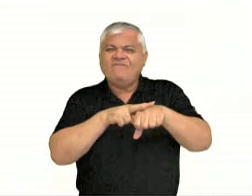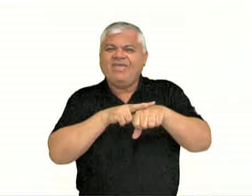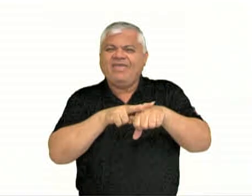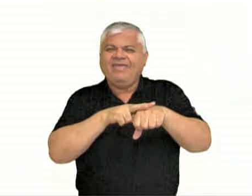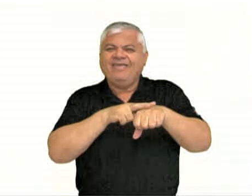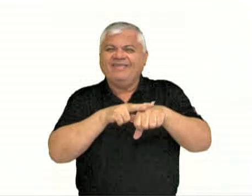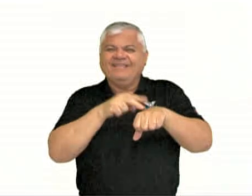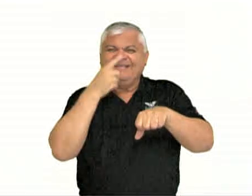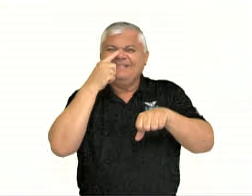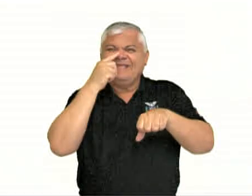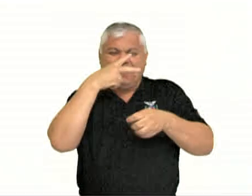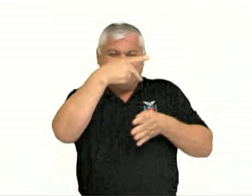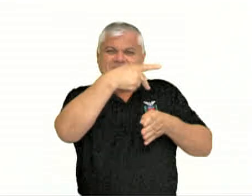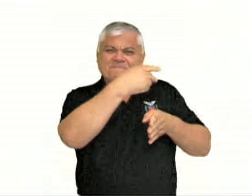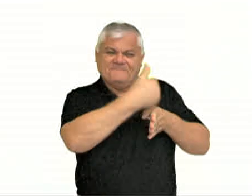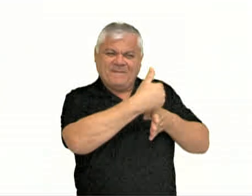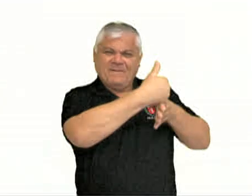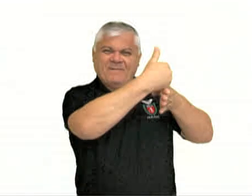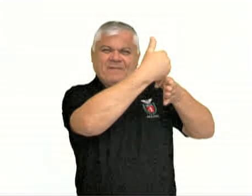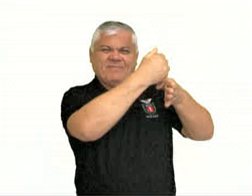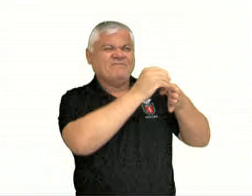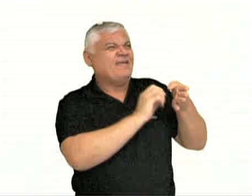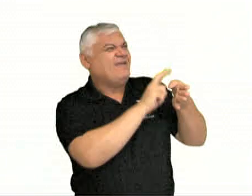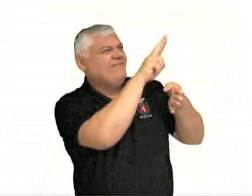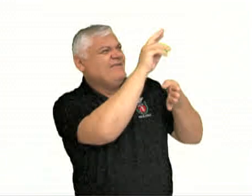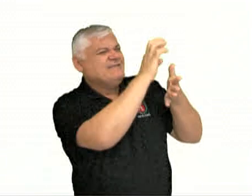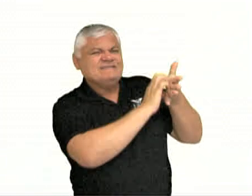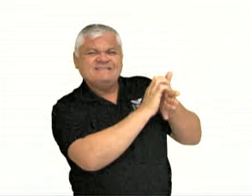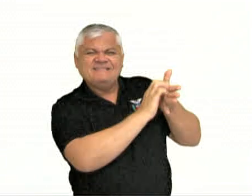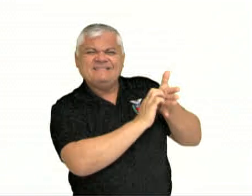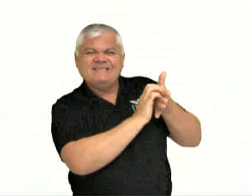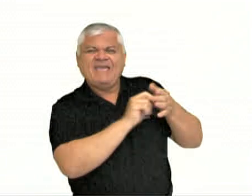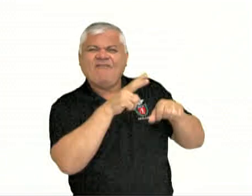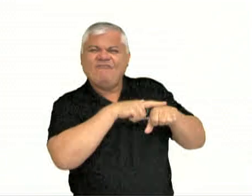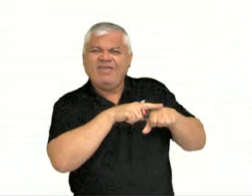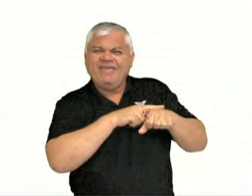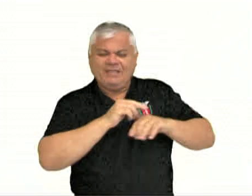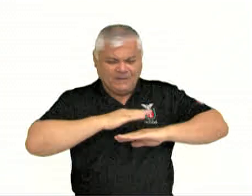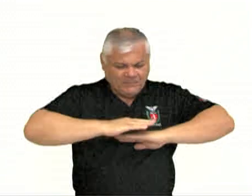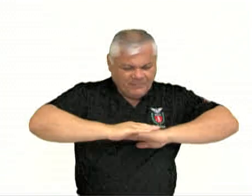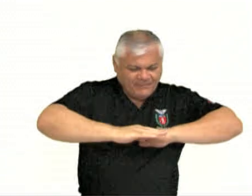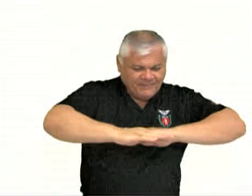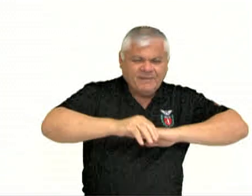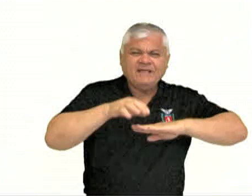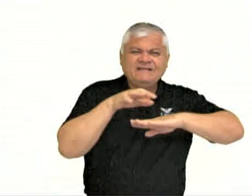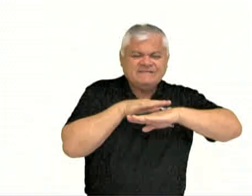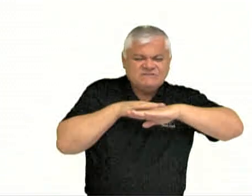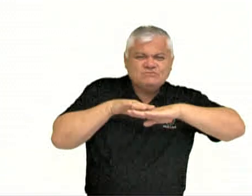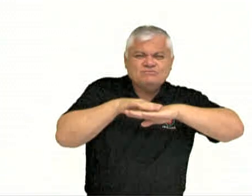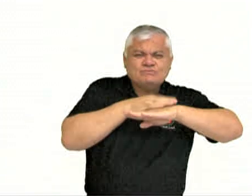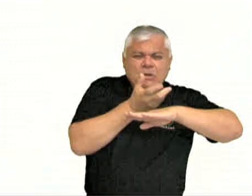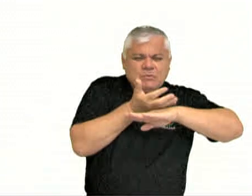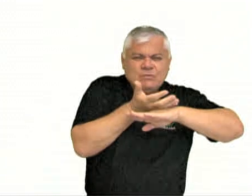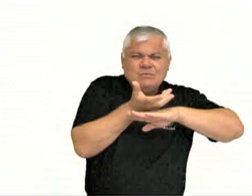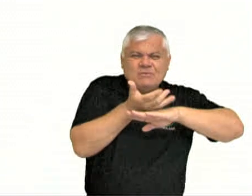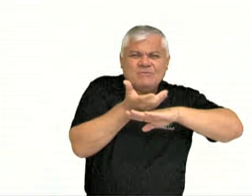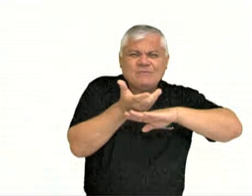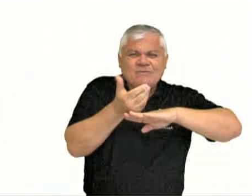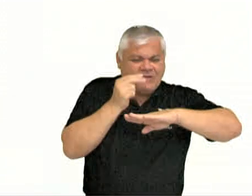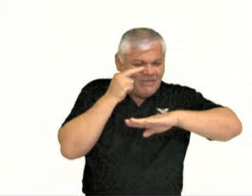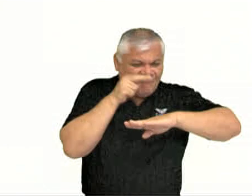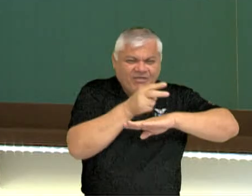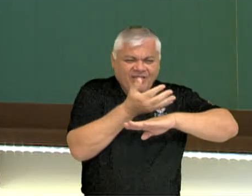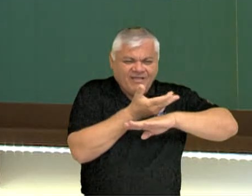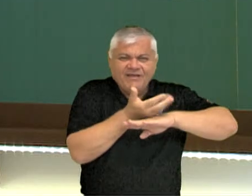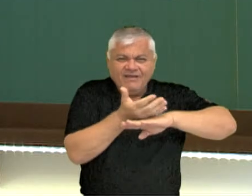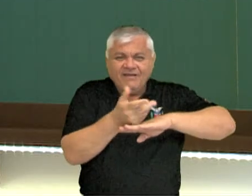em alguns ambientes. A gente vê ele em paredes, calçadas, sobre pedras. Com certeza, se você olhar com